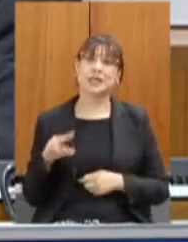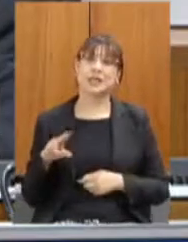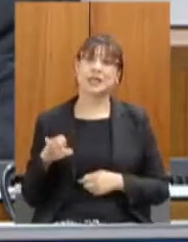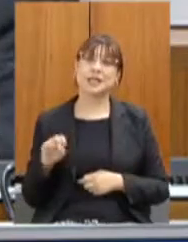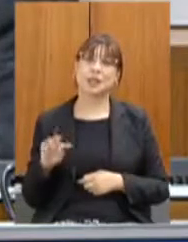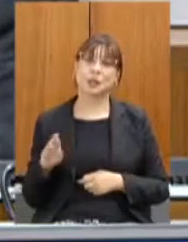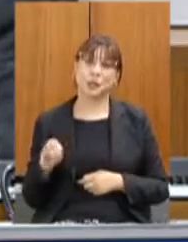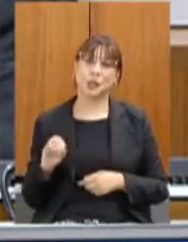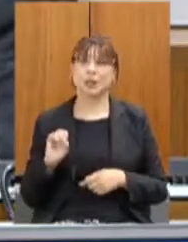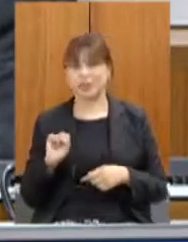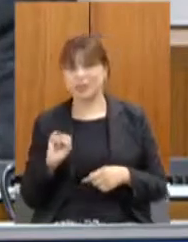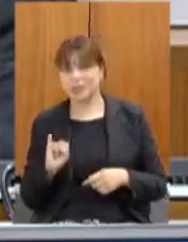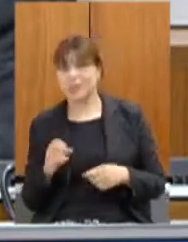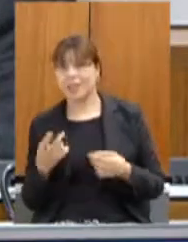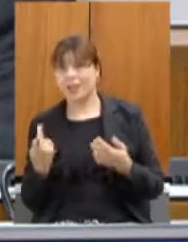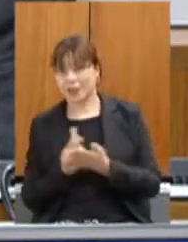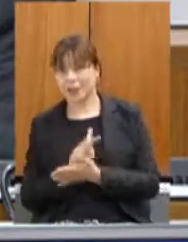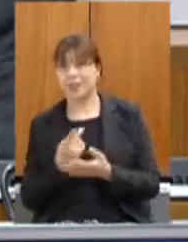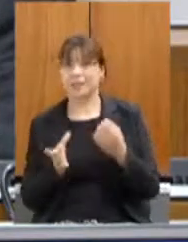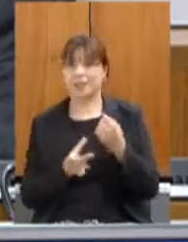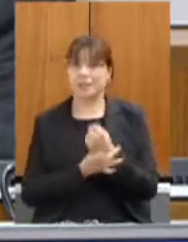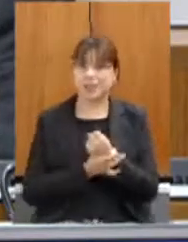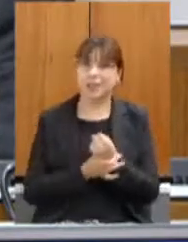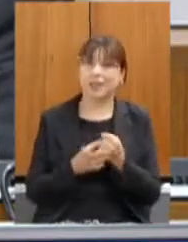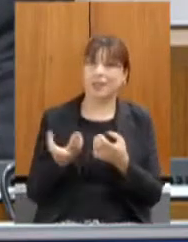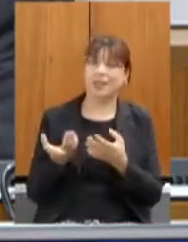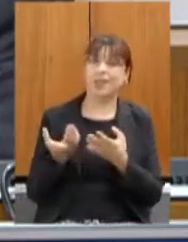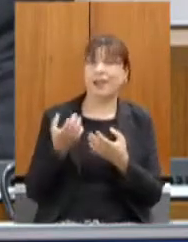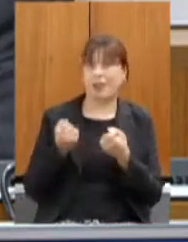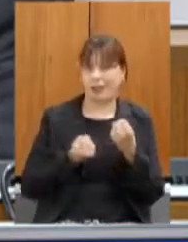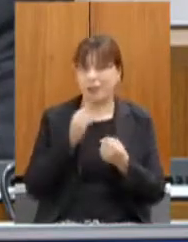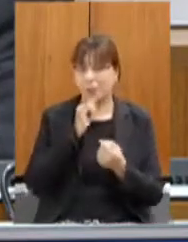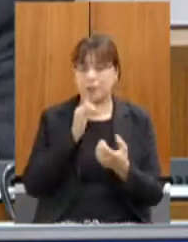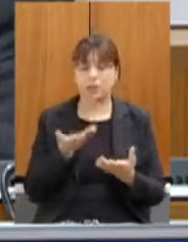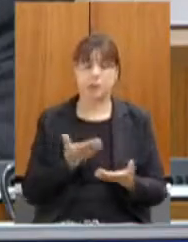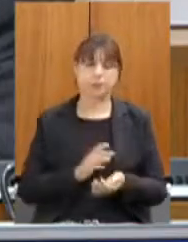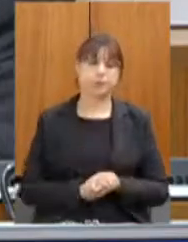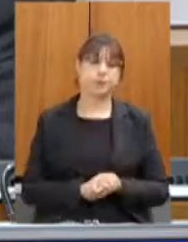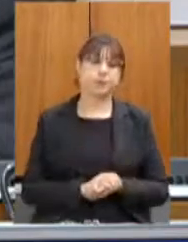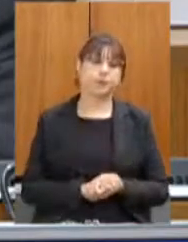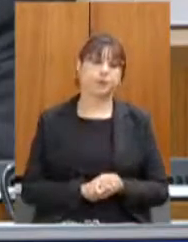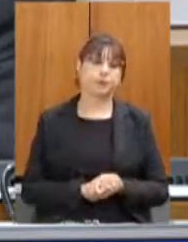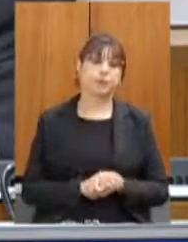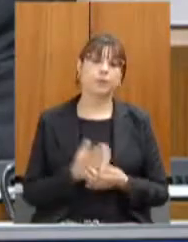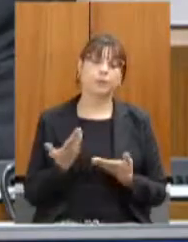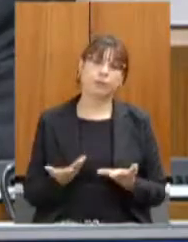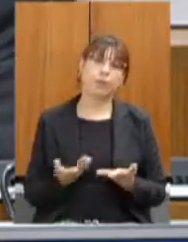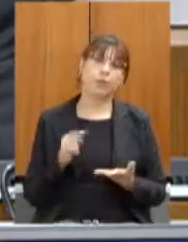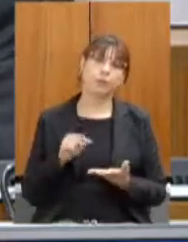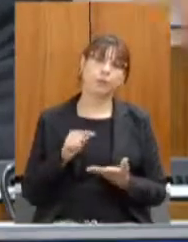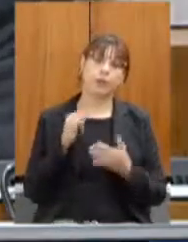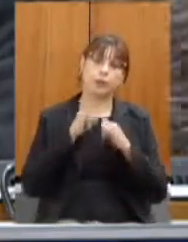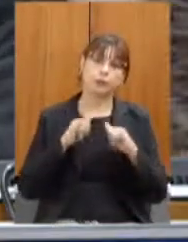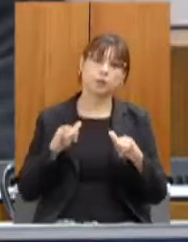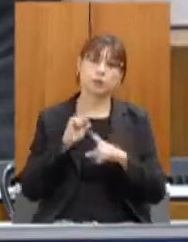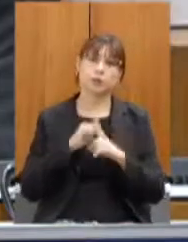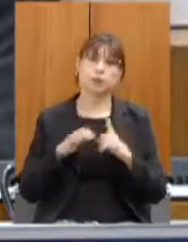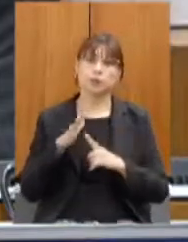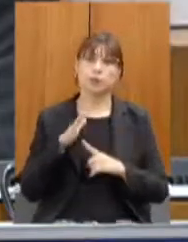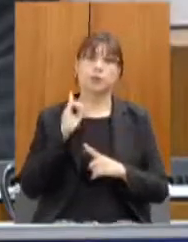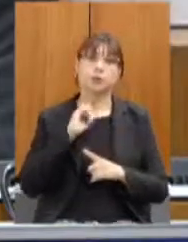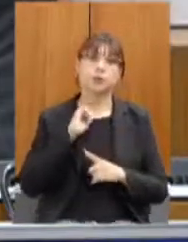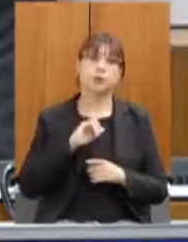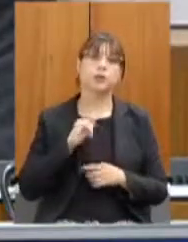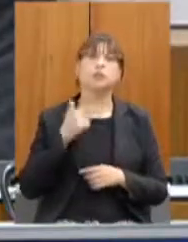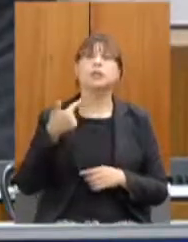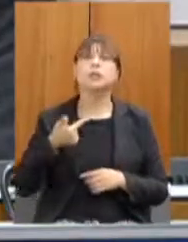uma grande proteção é que nós tivemos para a sociedade de Minas e o a outra pergunta